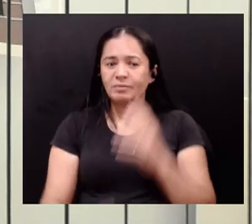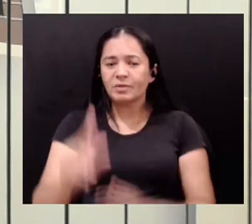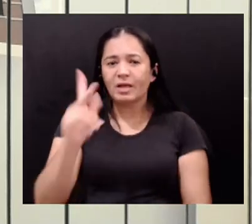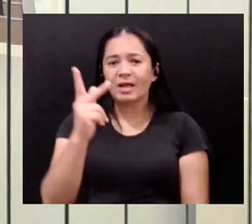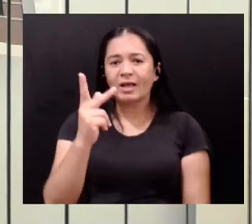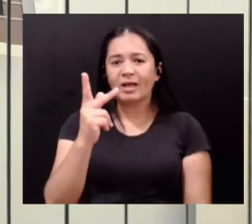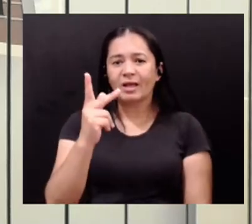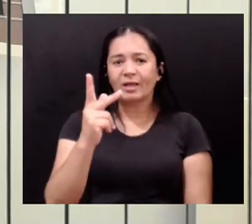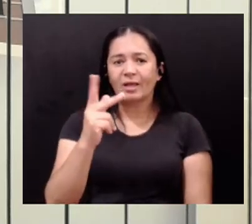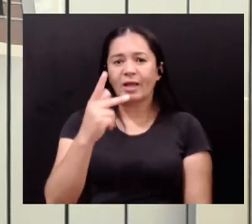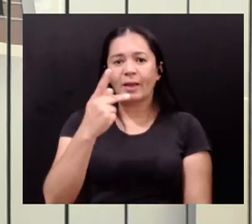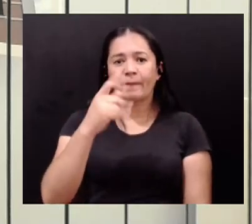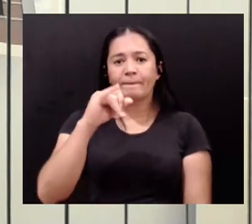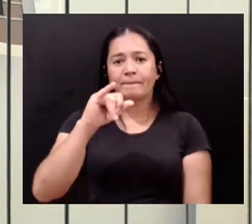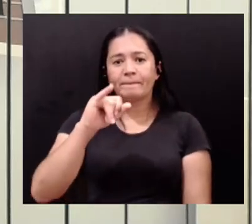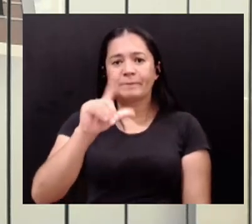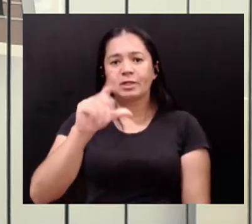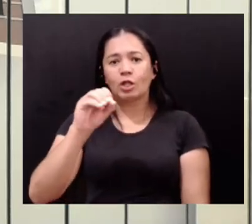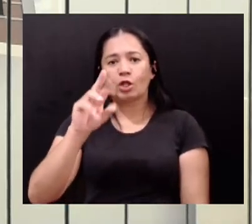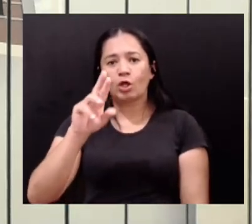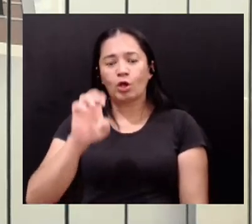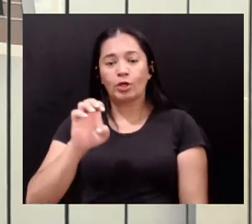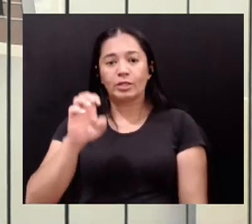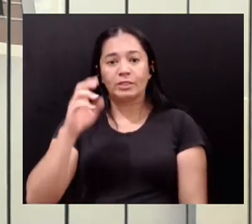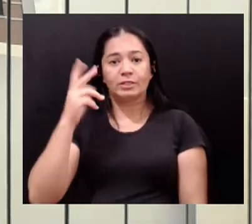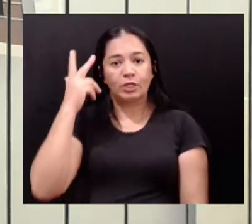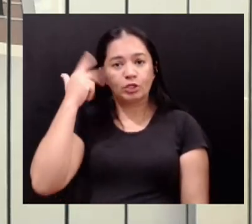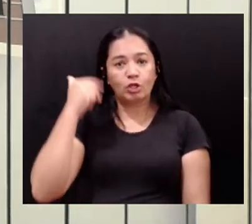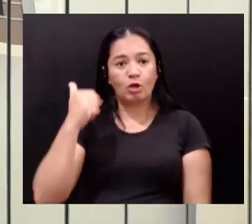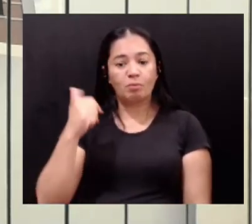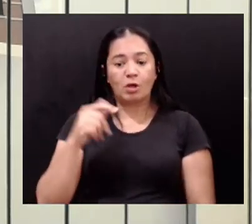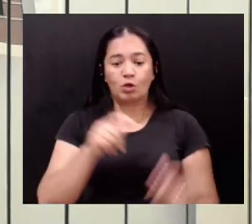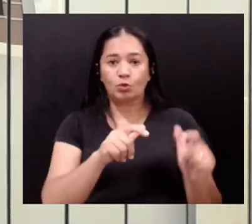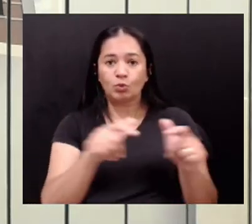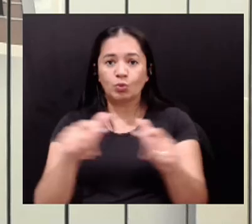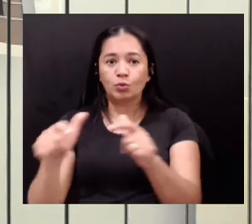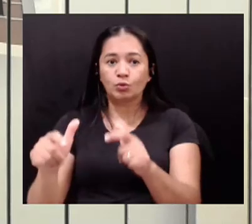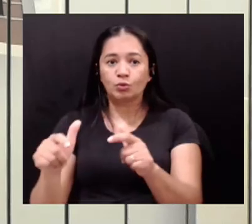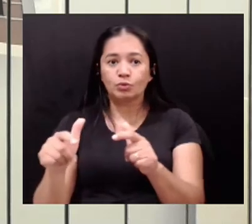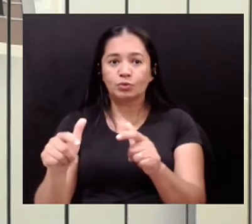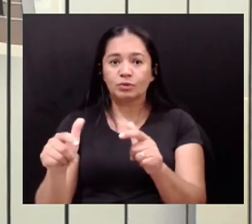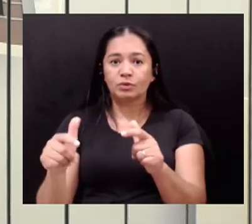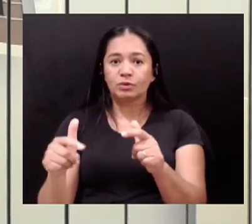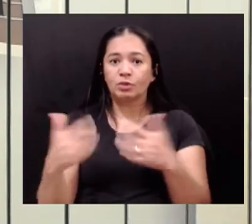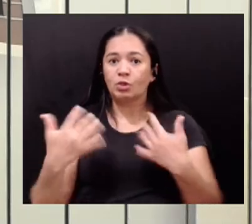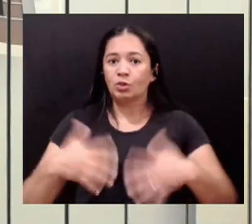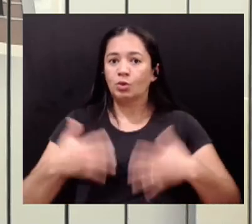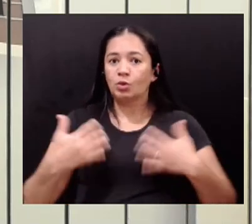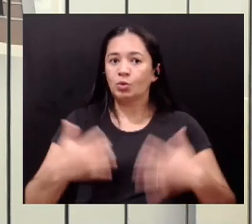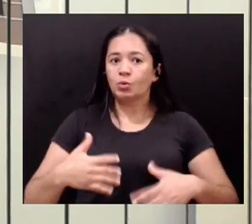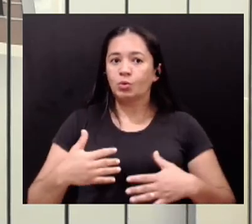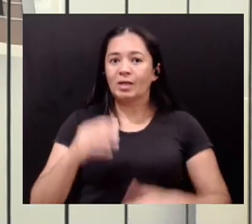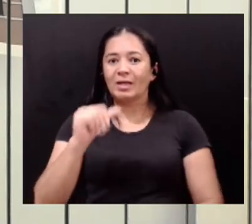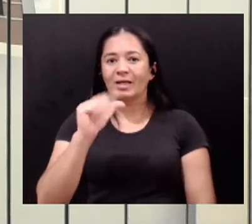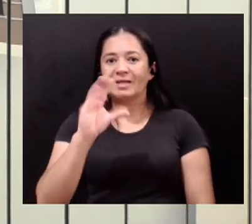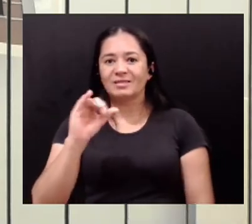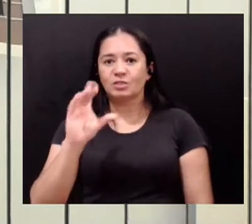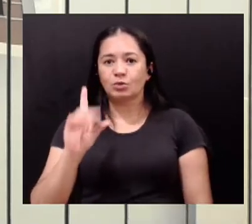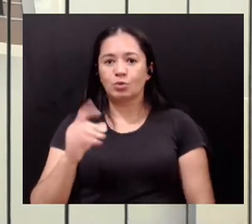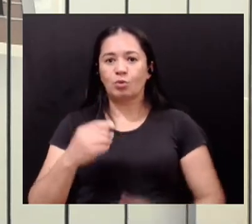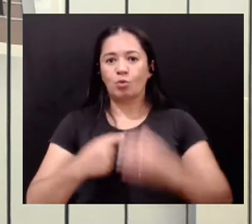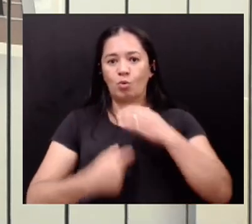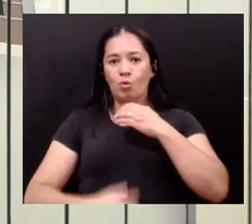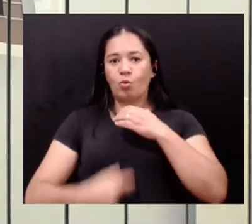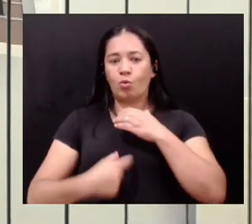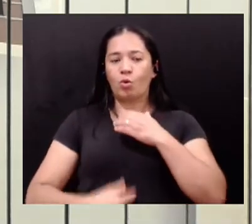muito comum e resistente em ambientes altamente ácidos, como o estômago. No quadro de hoje, um especialista